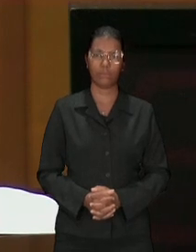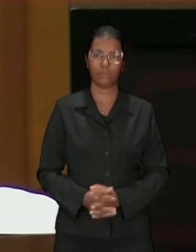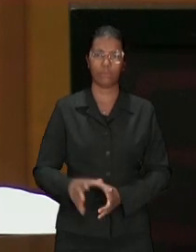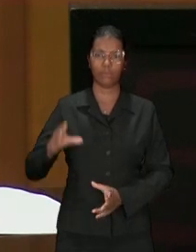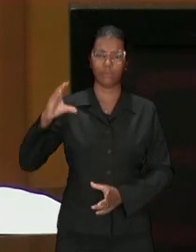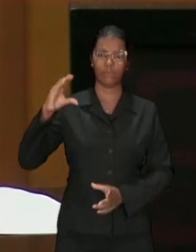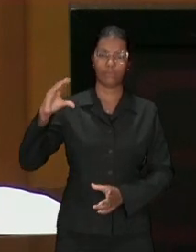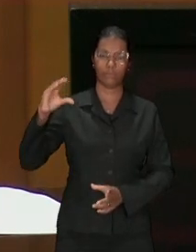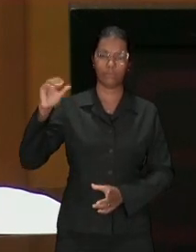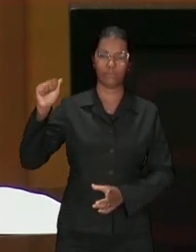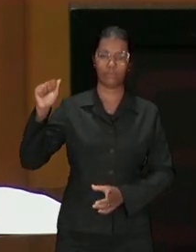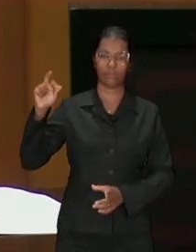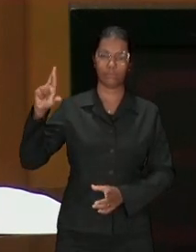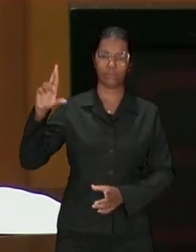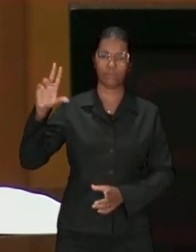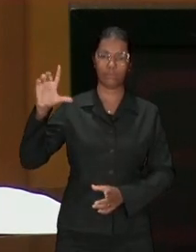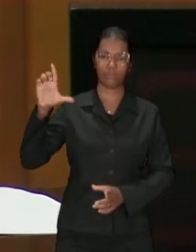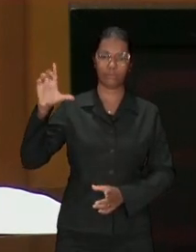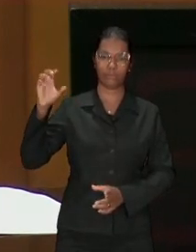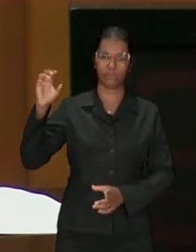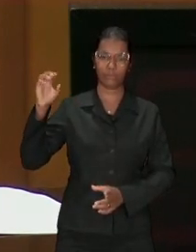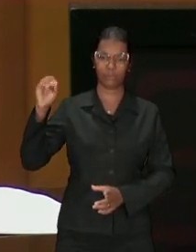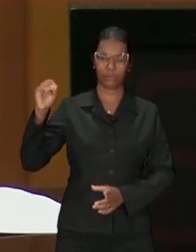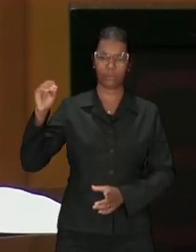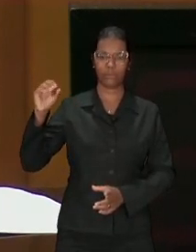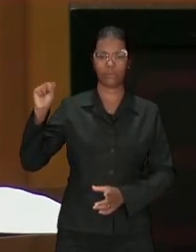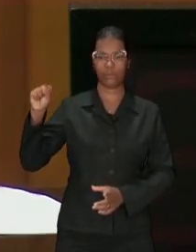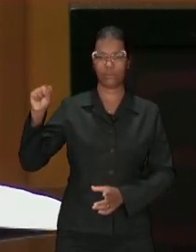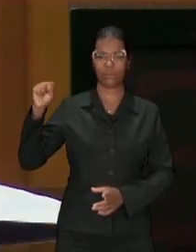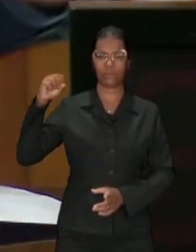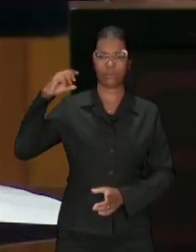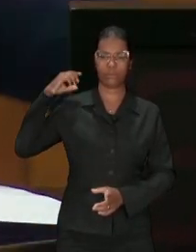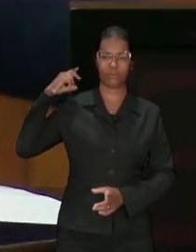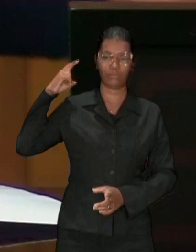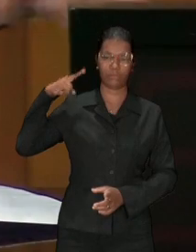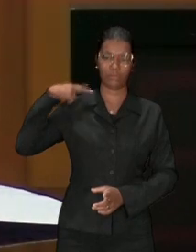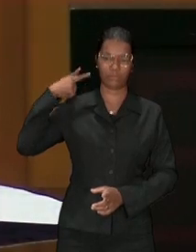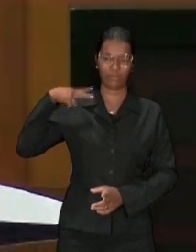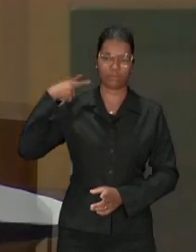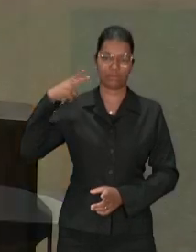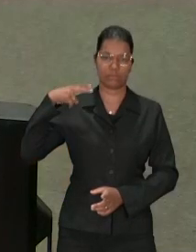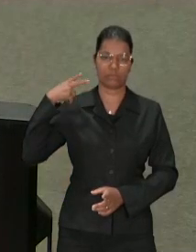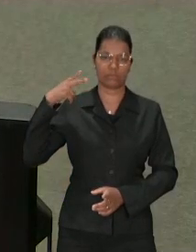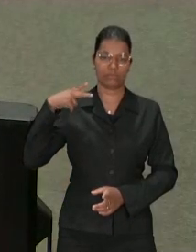Carlos Martins de Figueiredo, vereador de Várzea Grande, Carlinhos Figueiredo.